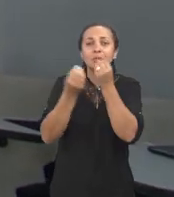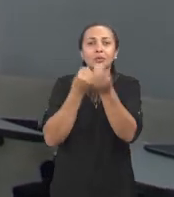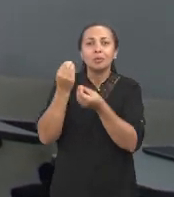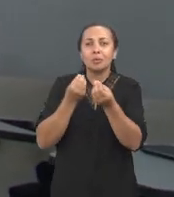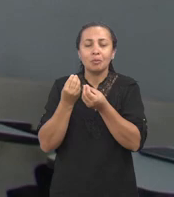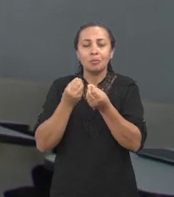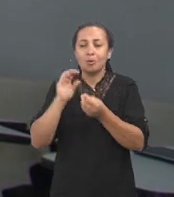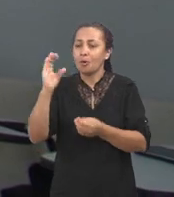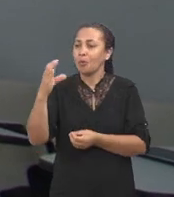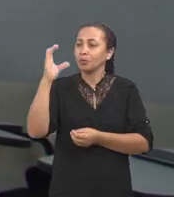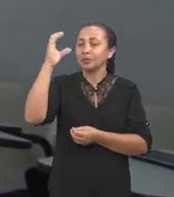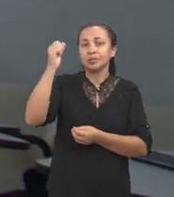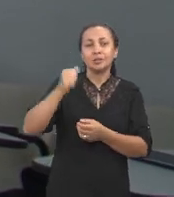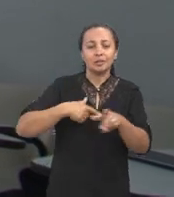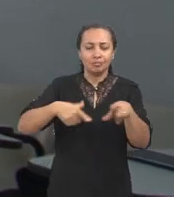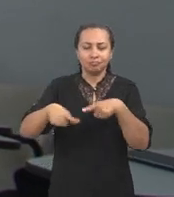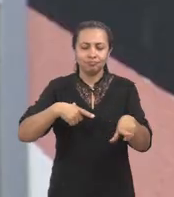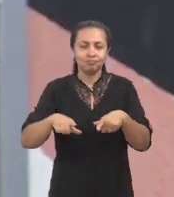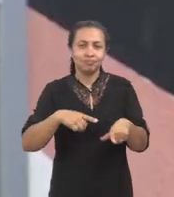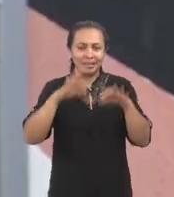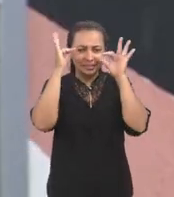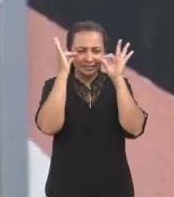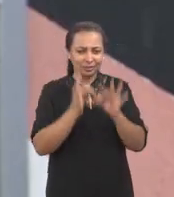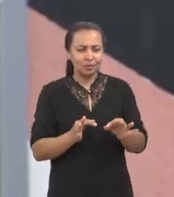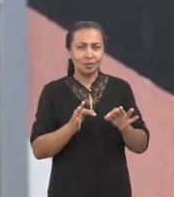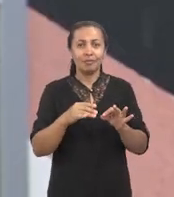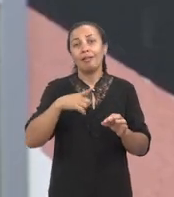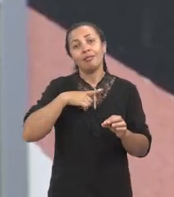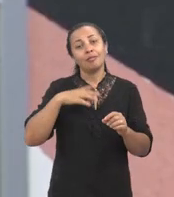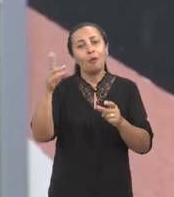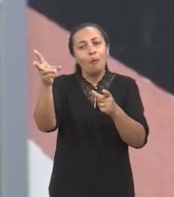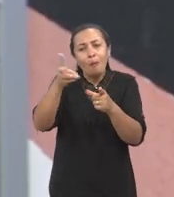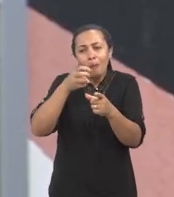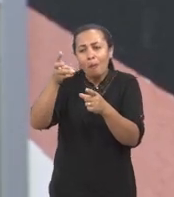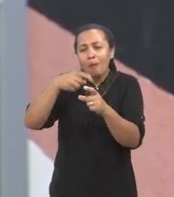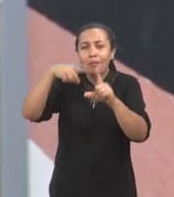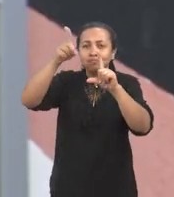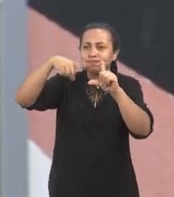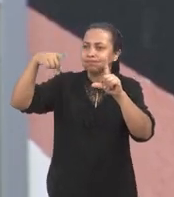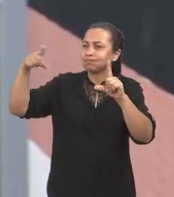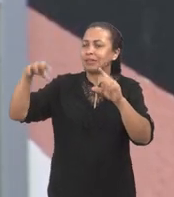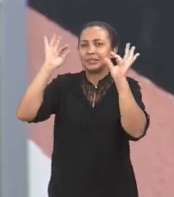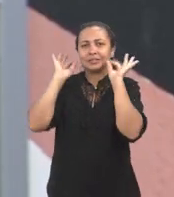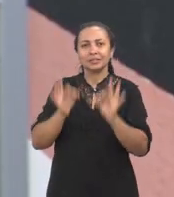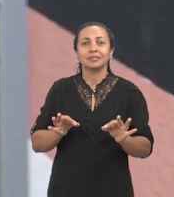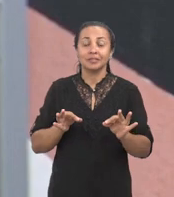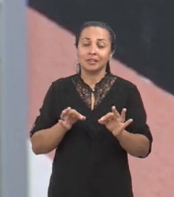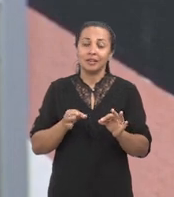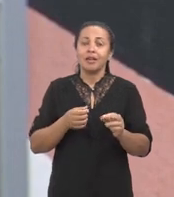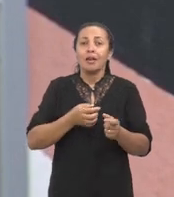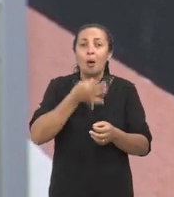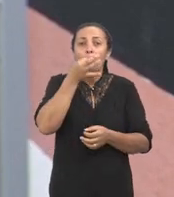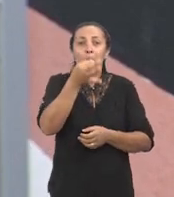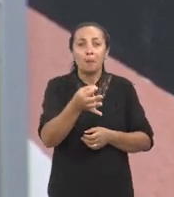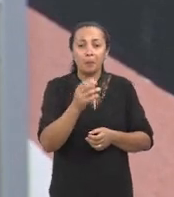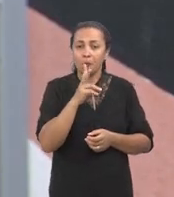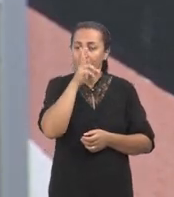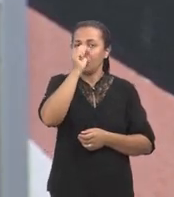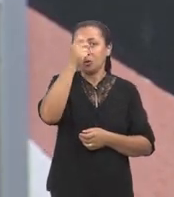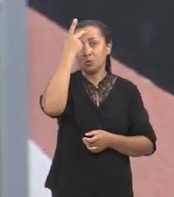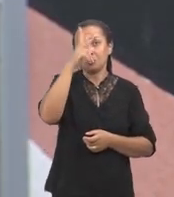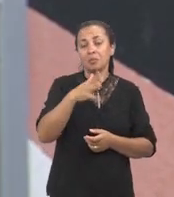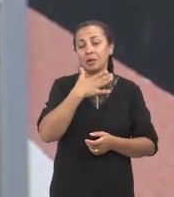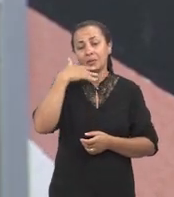empírico científico e a gente trabalha com dados consistentes e esse argumento é forte